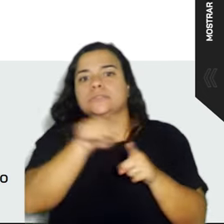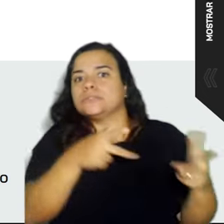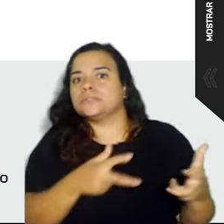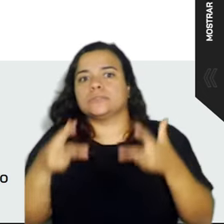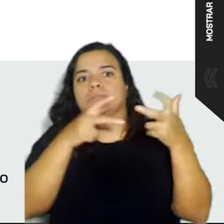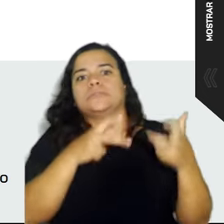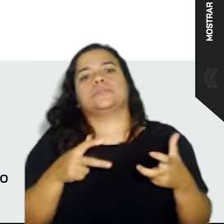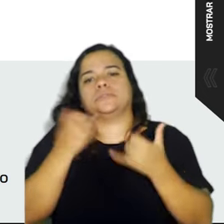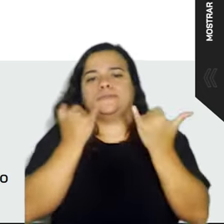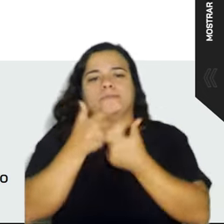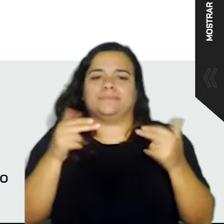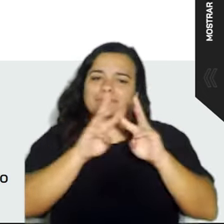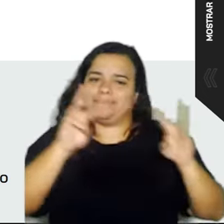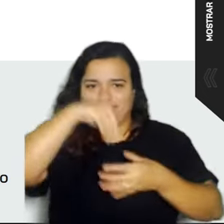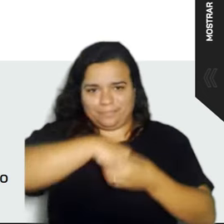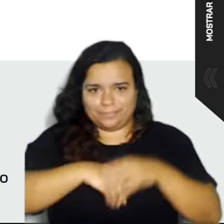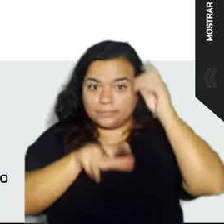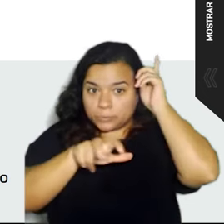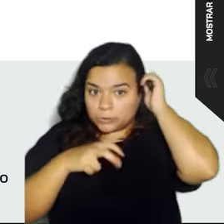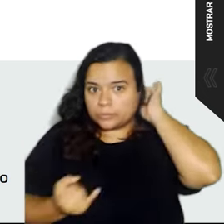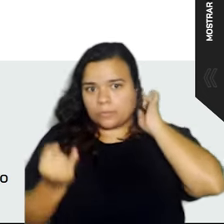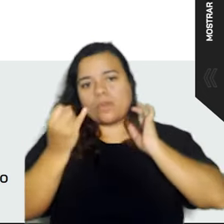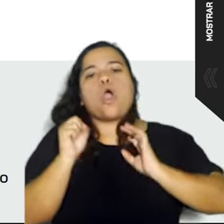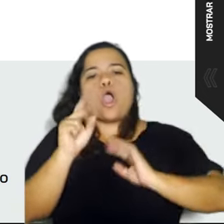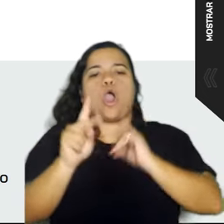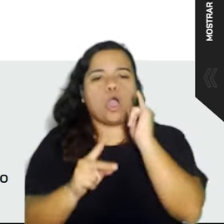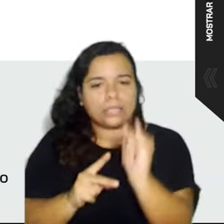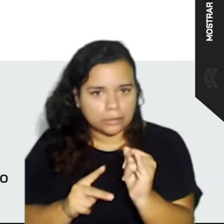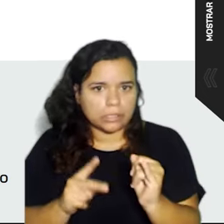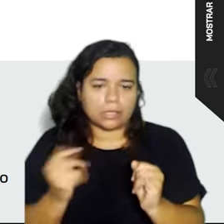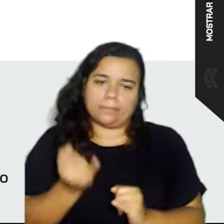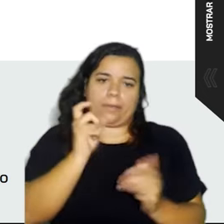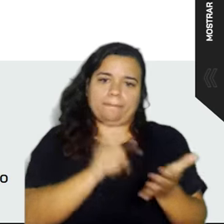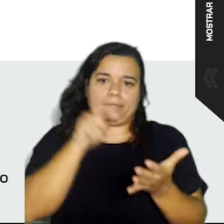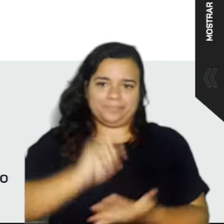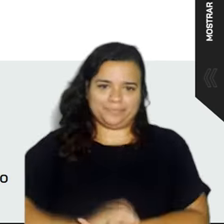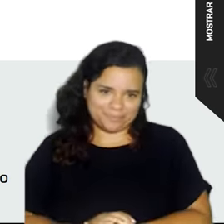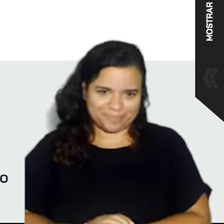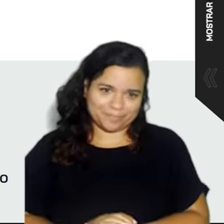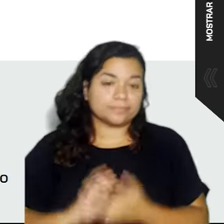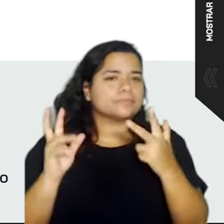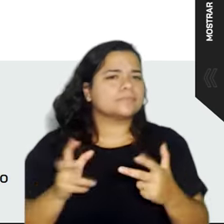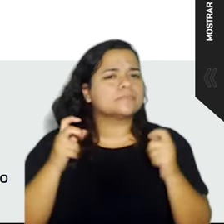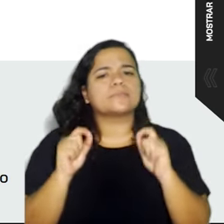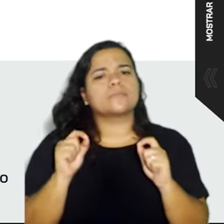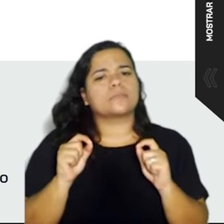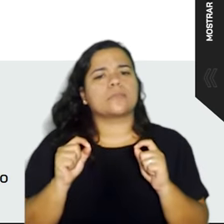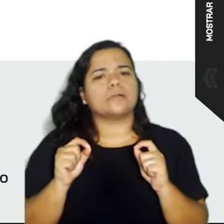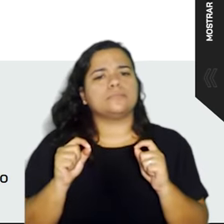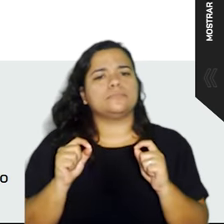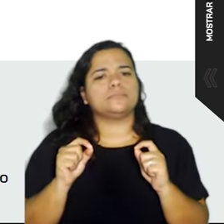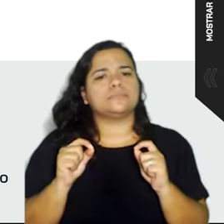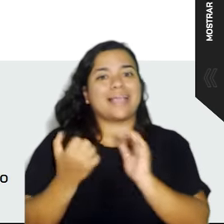esses cooks essas coisas são essas informações dos Sites por isso que é legal dar o OK ali naquele item tá repara que é